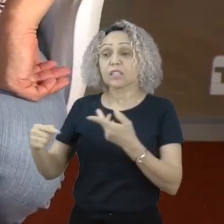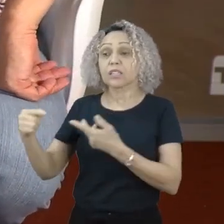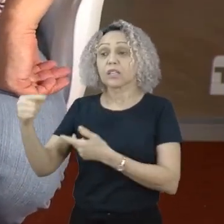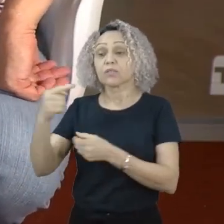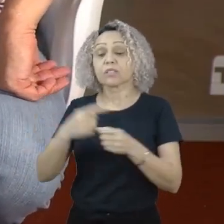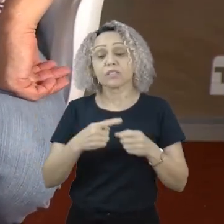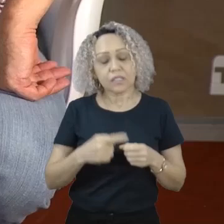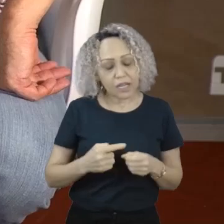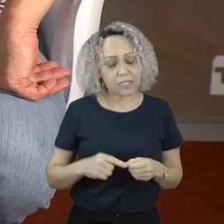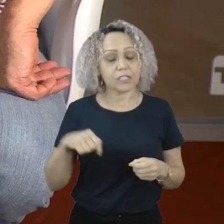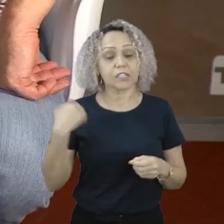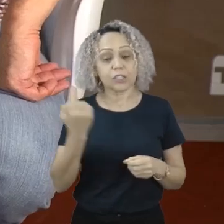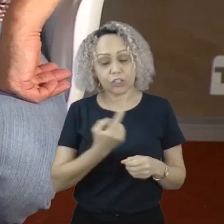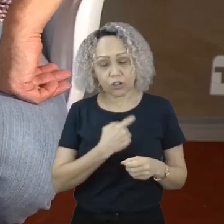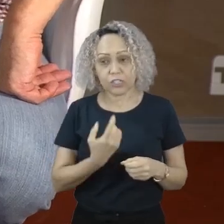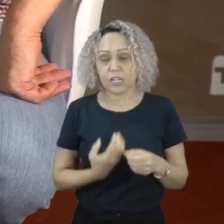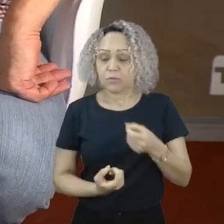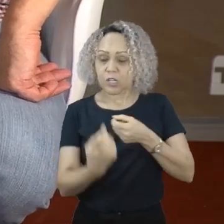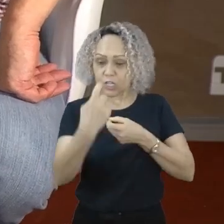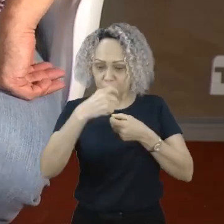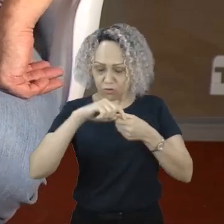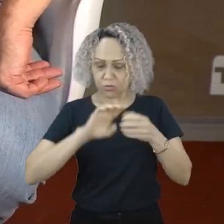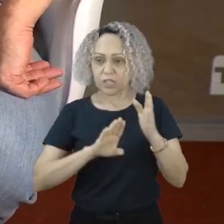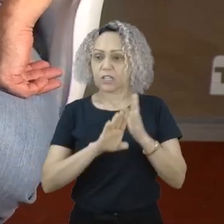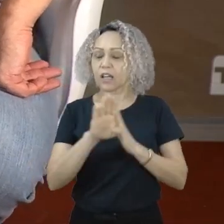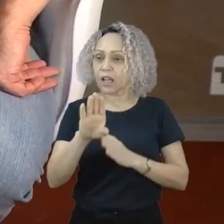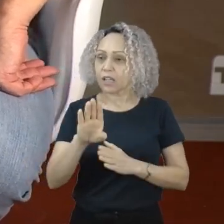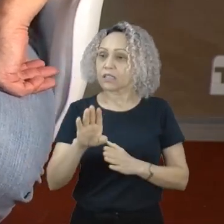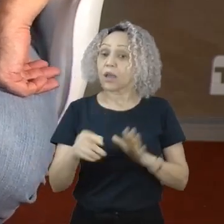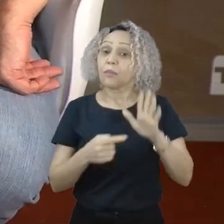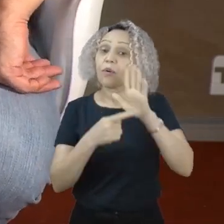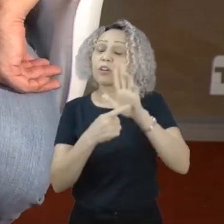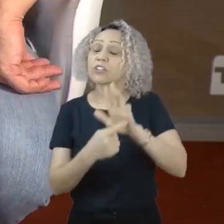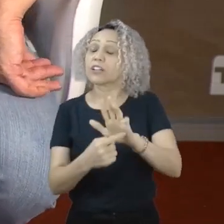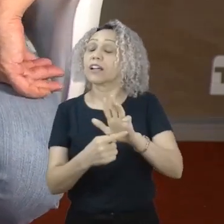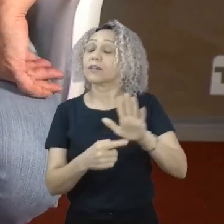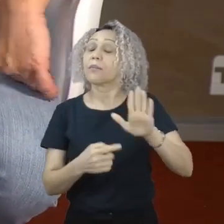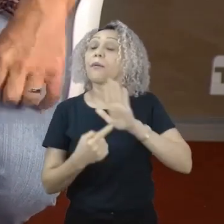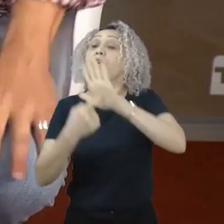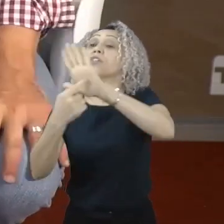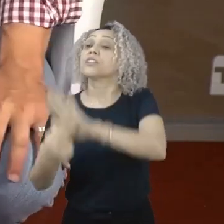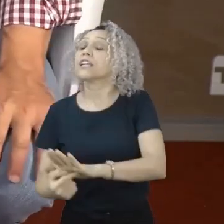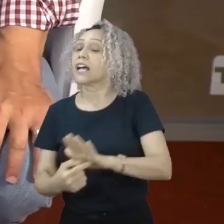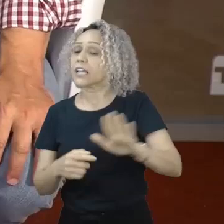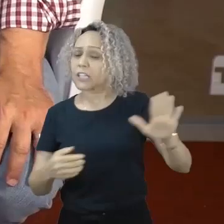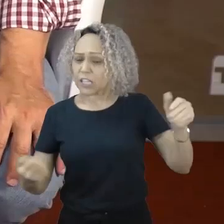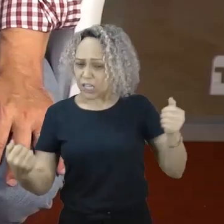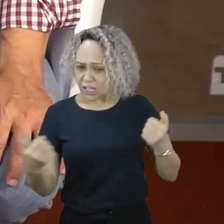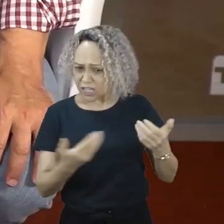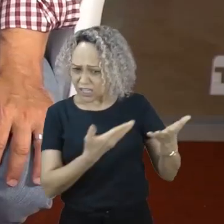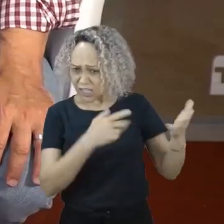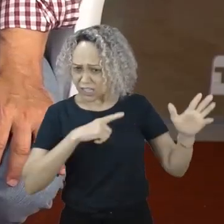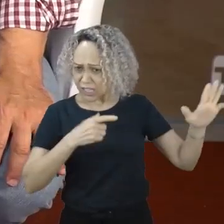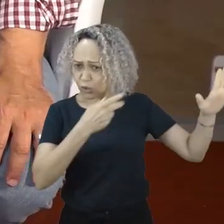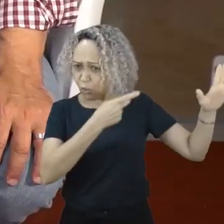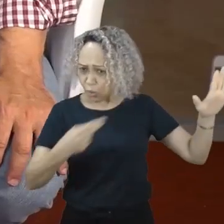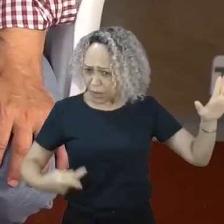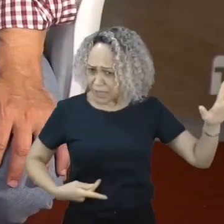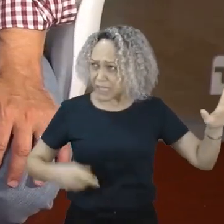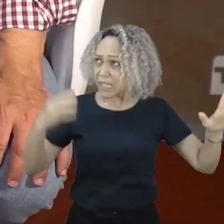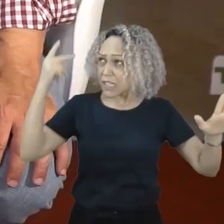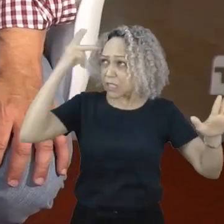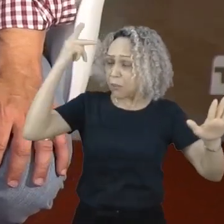teve no estado, fazendo que é com Lula que São Paulo vive melhor. Muito obrigada pela participação aqui no